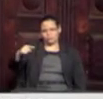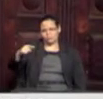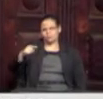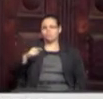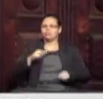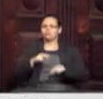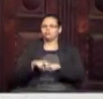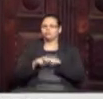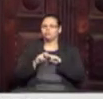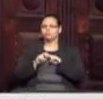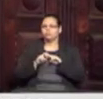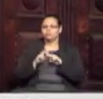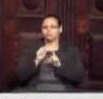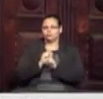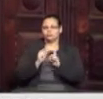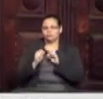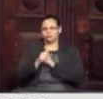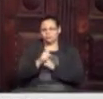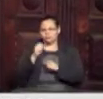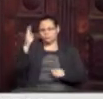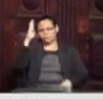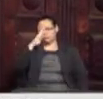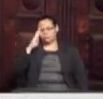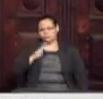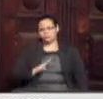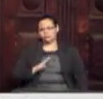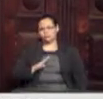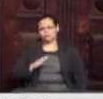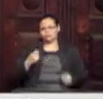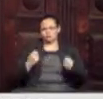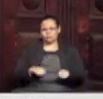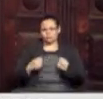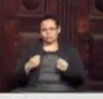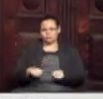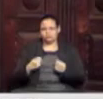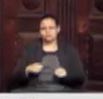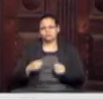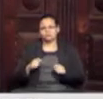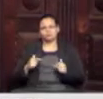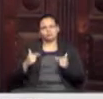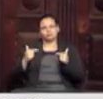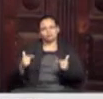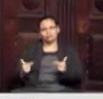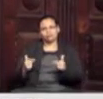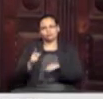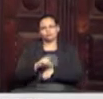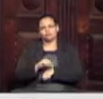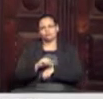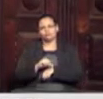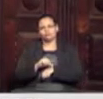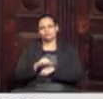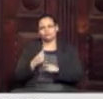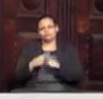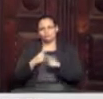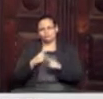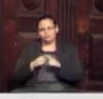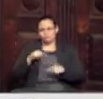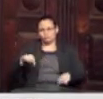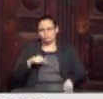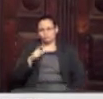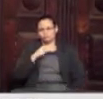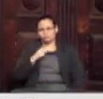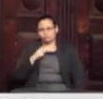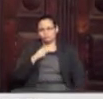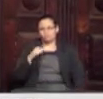portanto a sociedade brasileira deve se mobilizar as horas porque nós estamos aqui